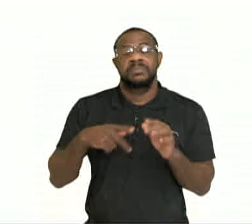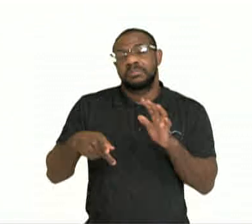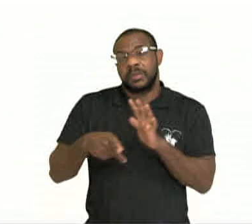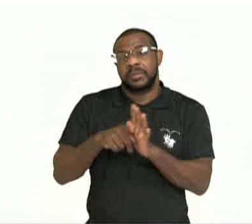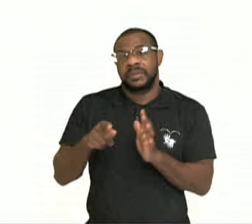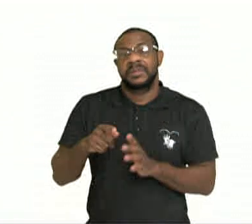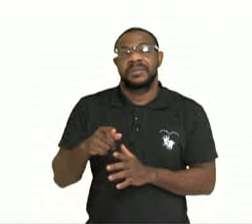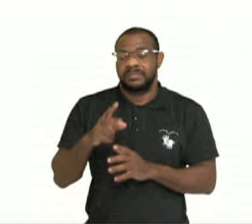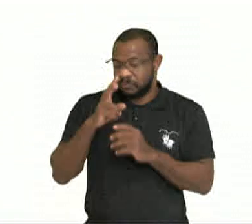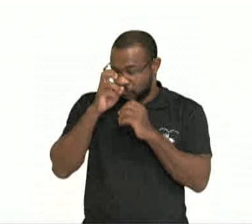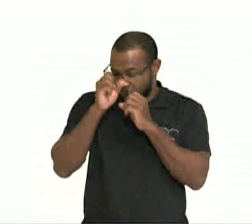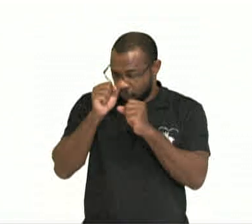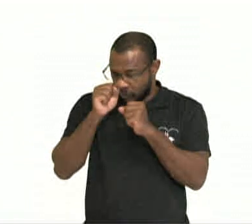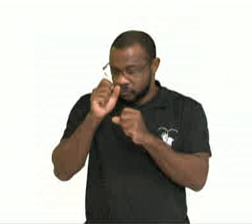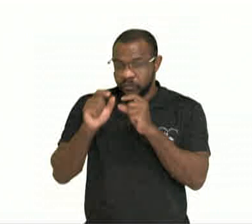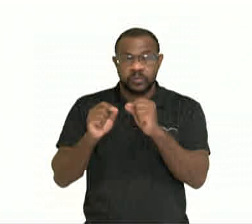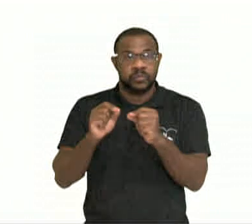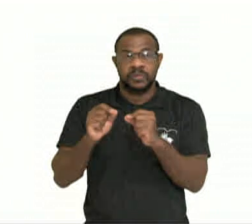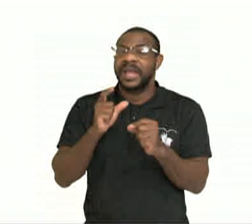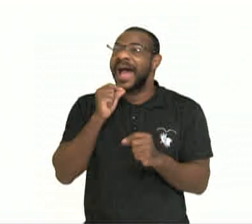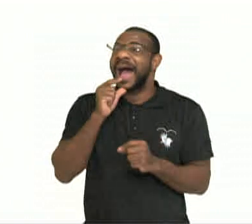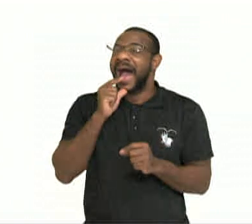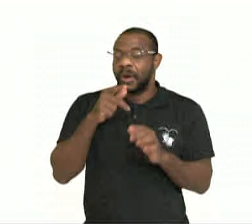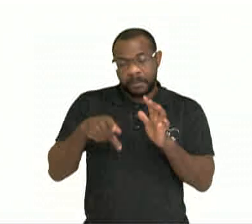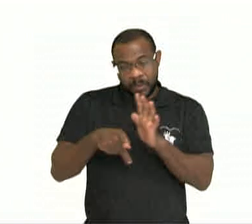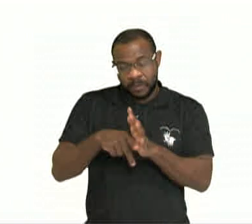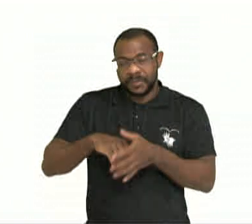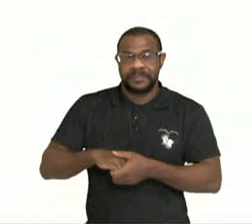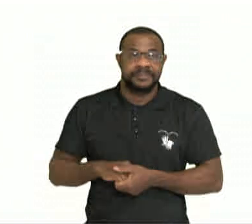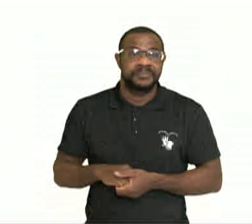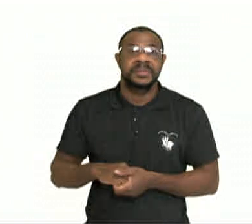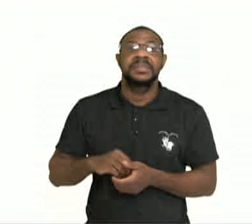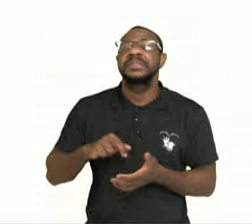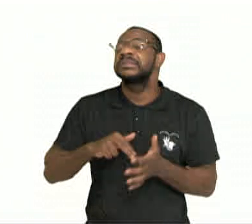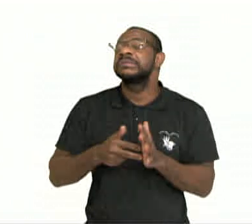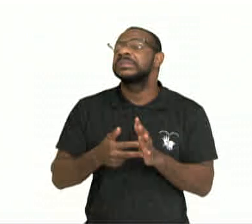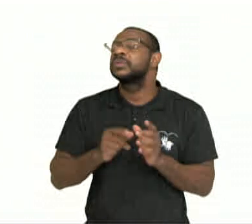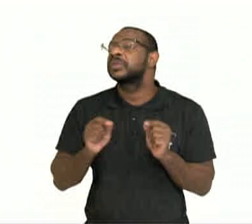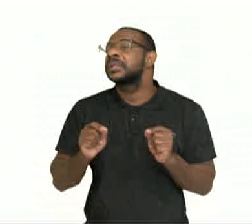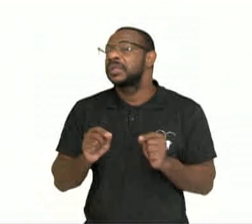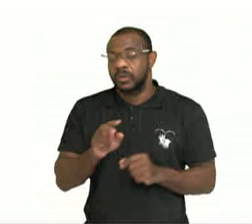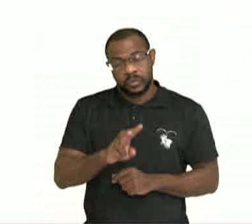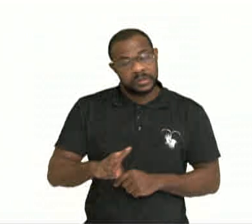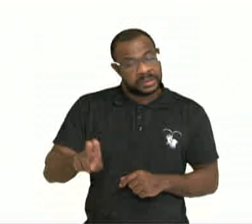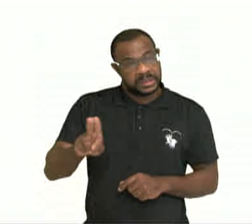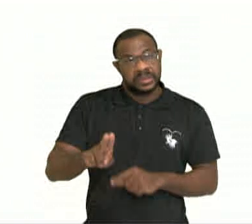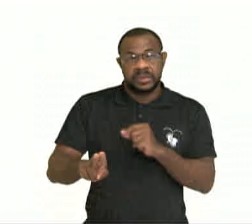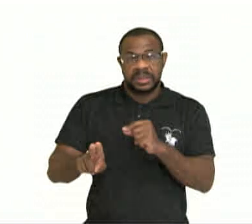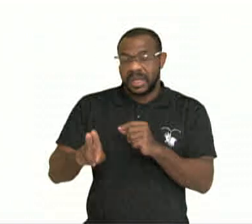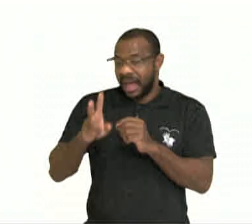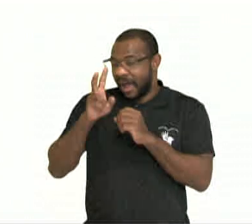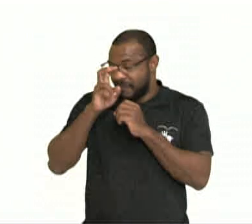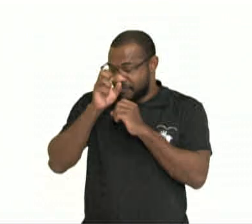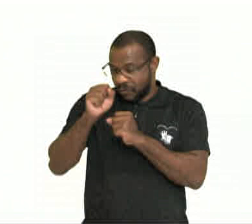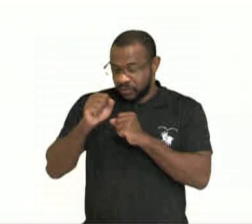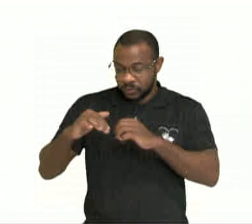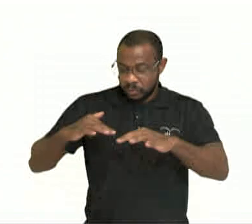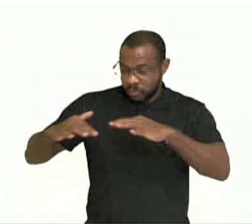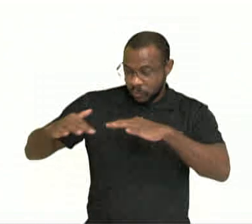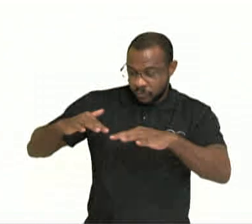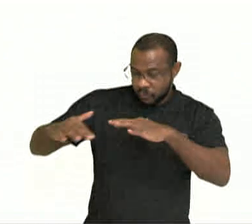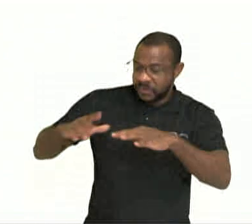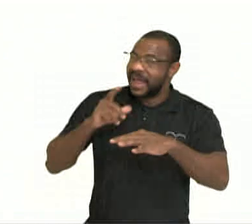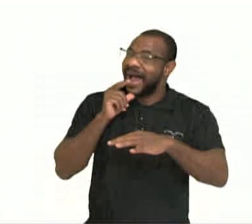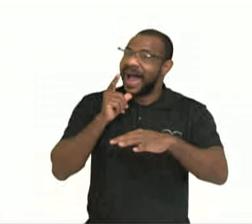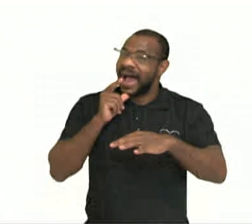energia potencial de uma massa de água. Isso significa que utiliza-se a força do movimento